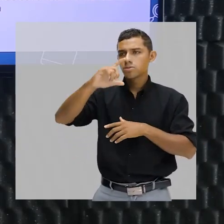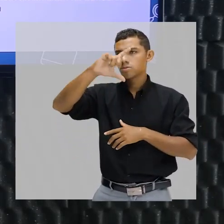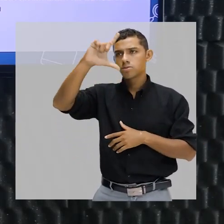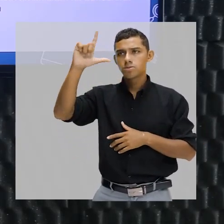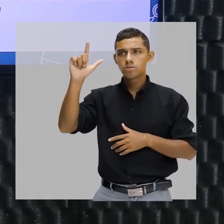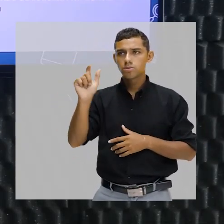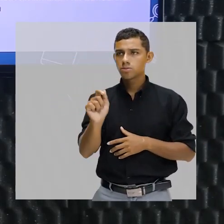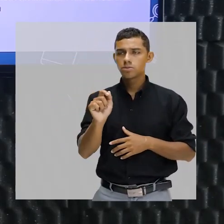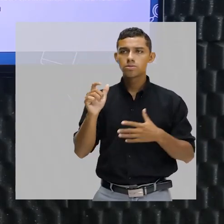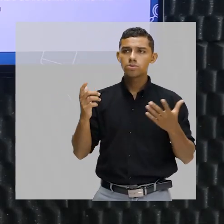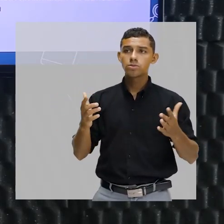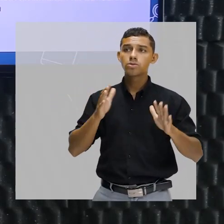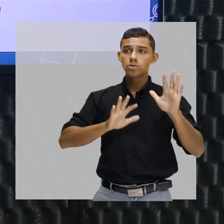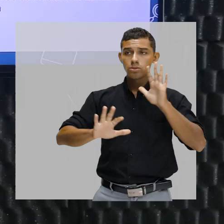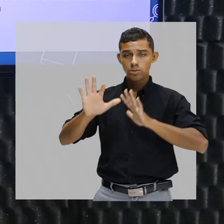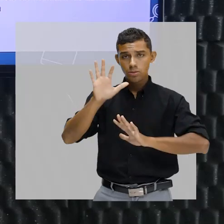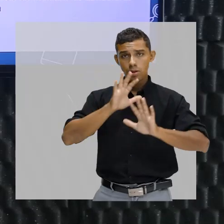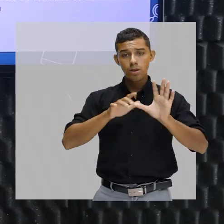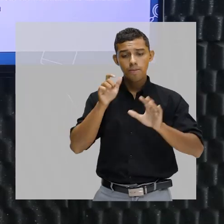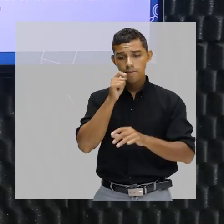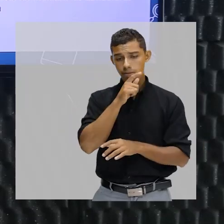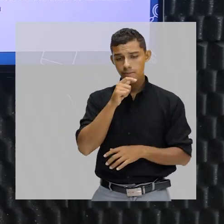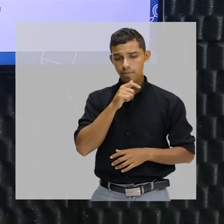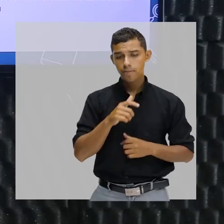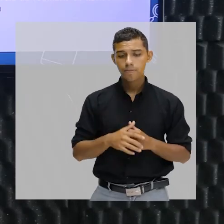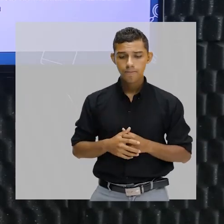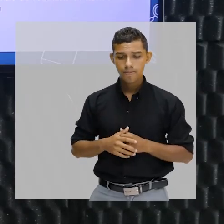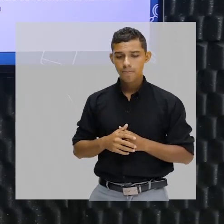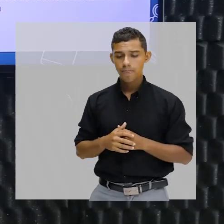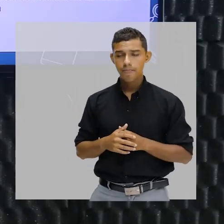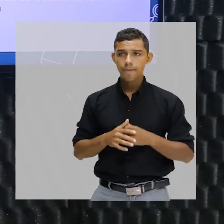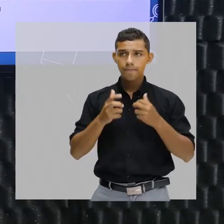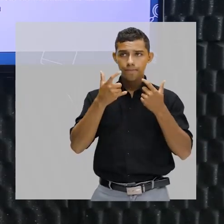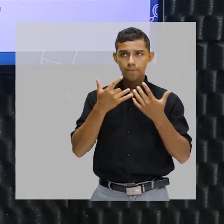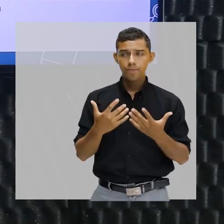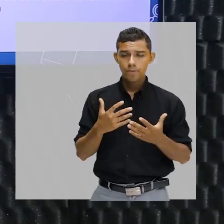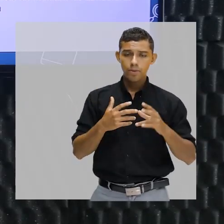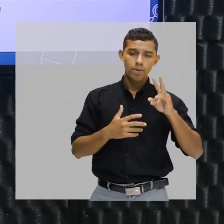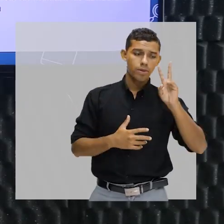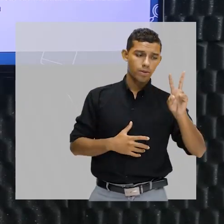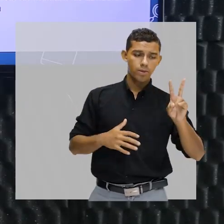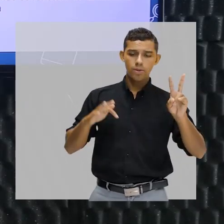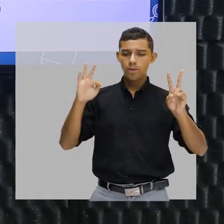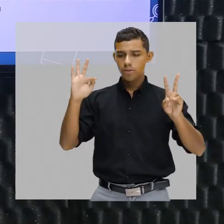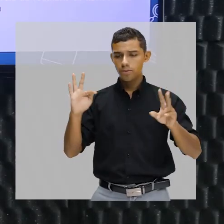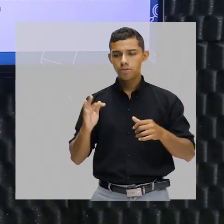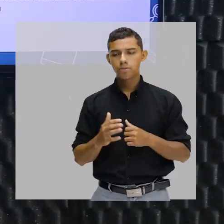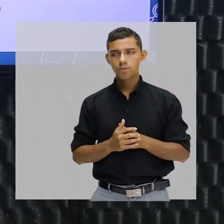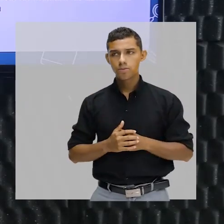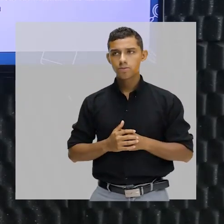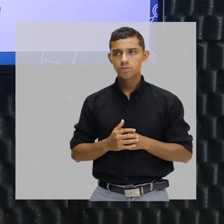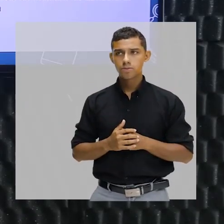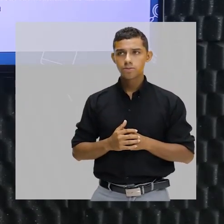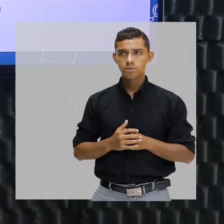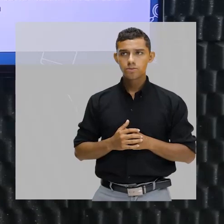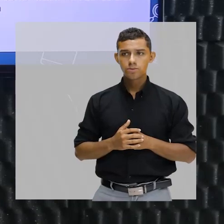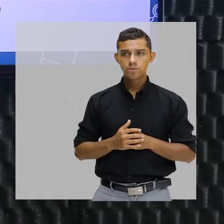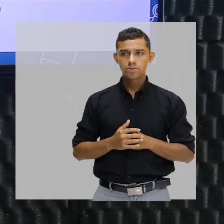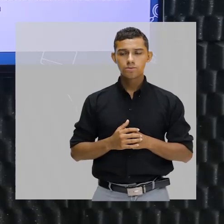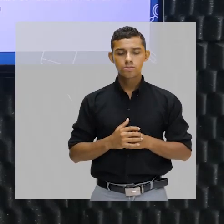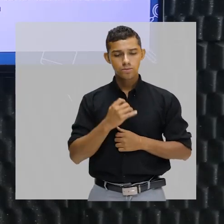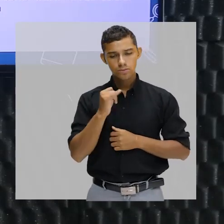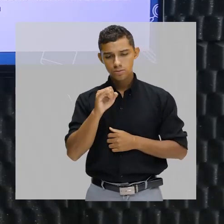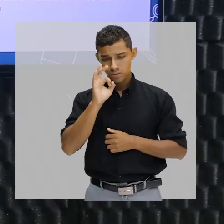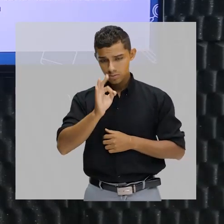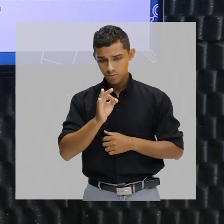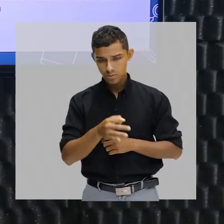Cuidado que tem pegadinha aí pelo meio, viu? Então, é só definir quem é verdadeiro e quem é falso. Então vamos ver lá se você